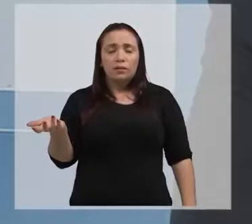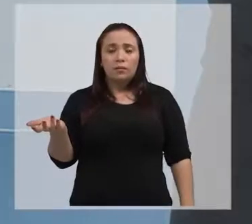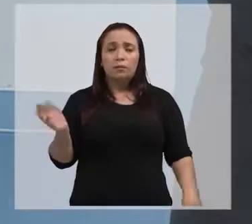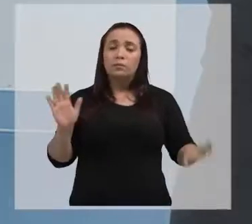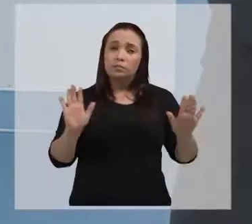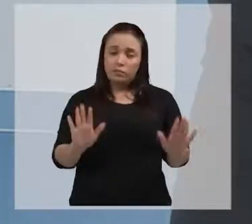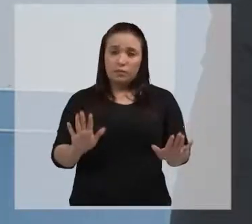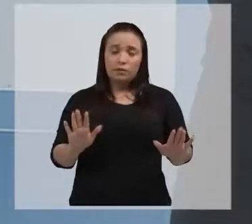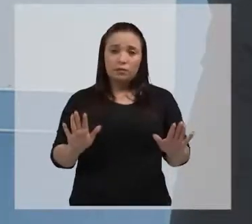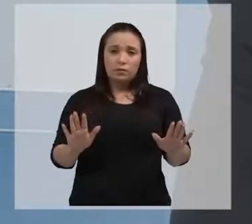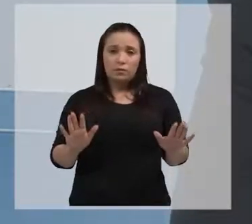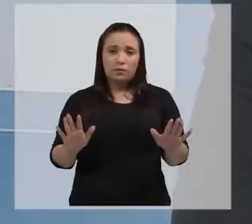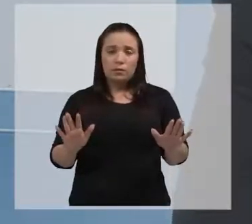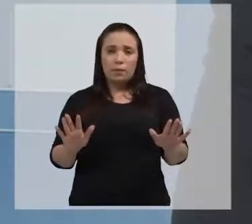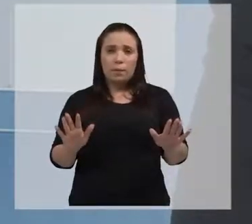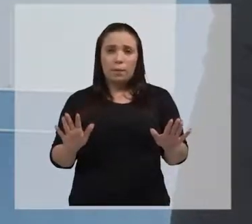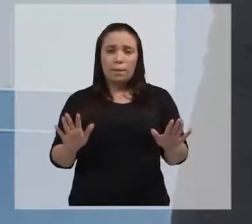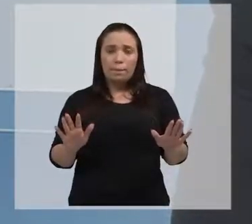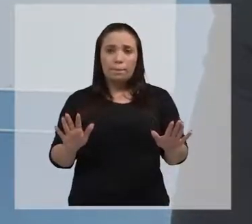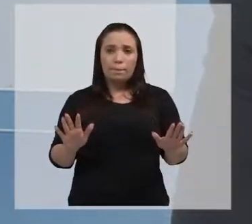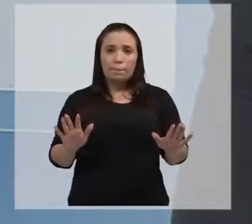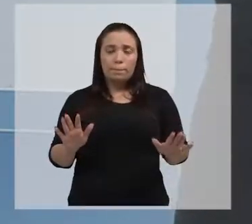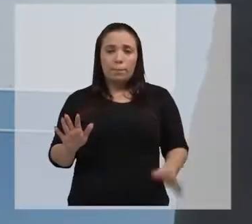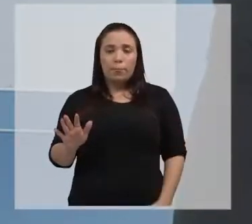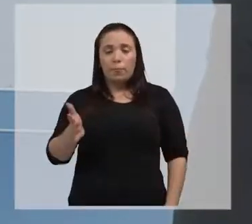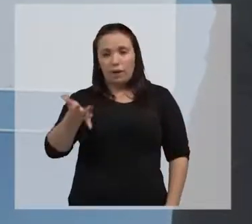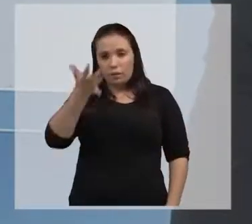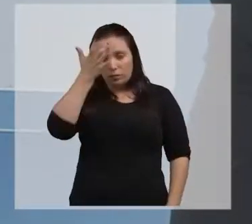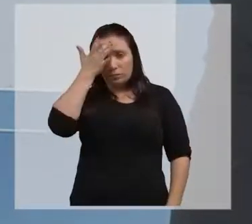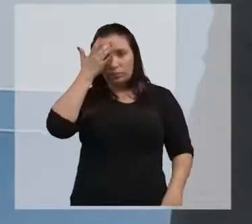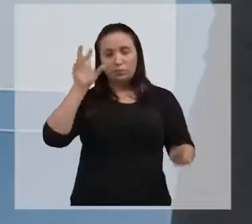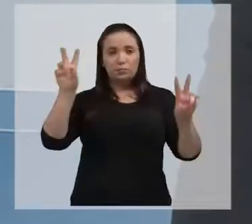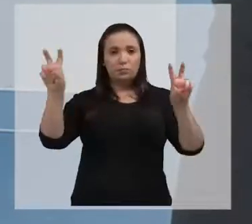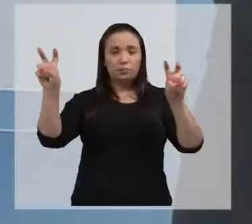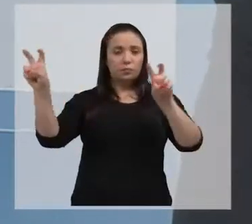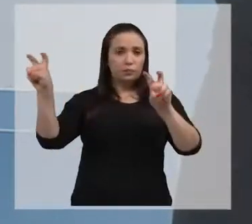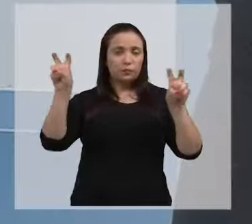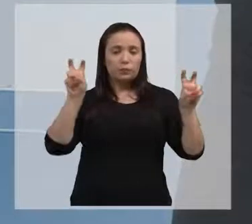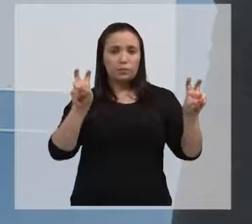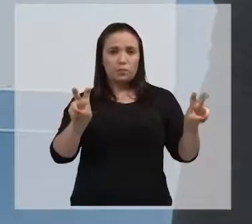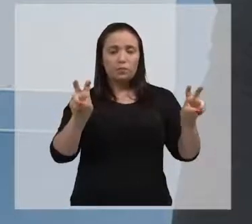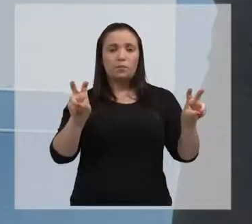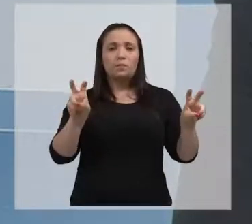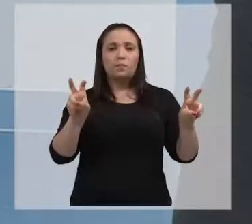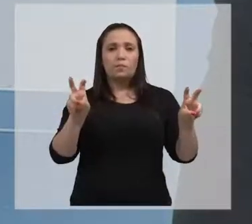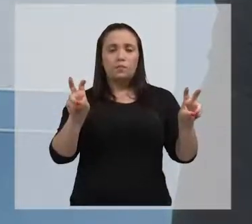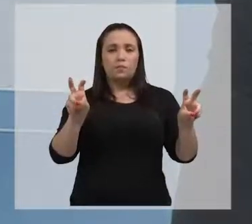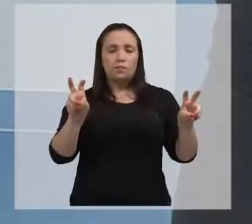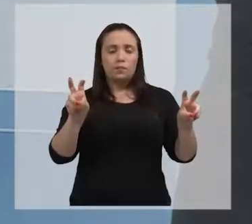aquela frase eu estou para decorar, tanto falar nela, guardei comigo. Aquela frase do